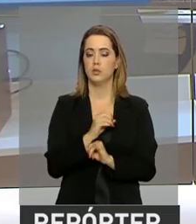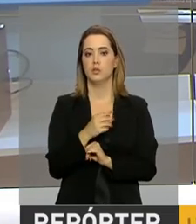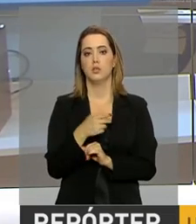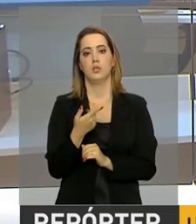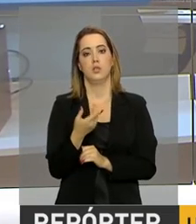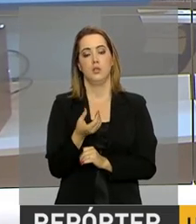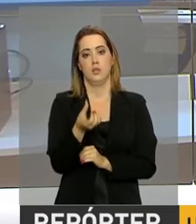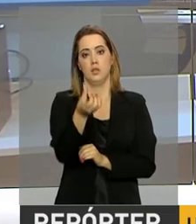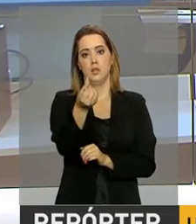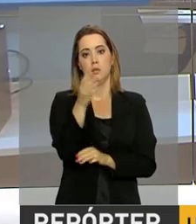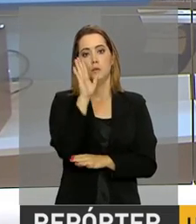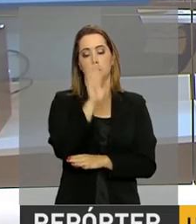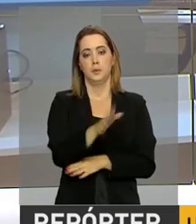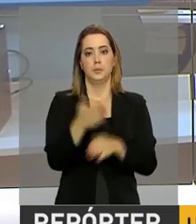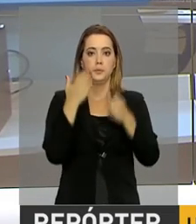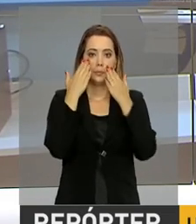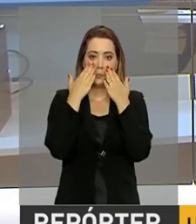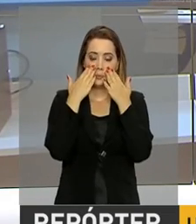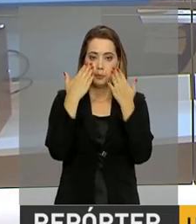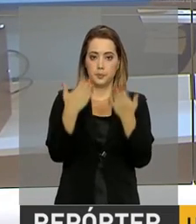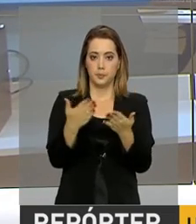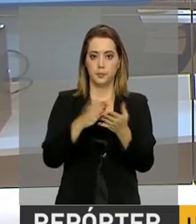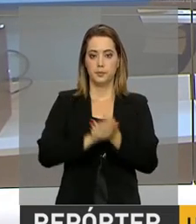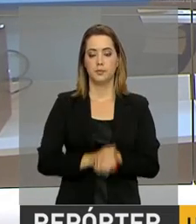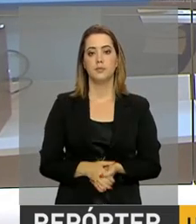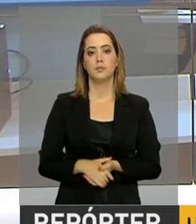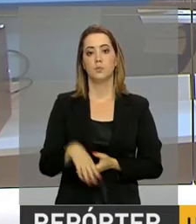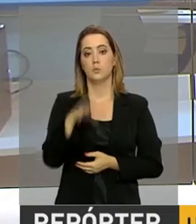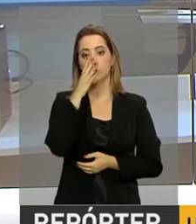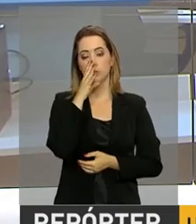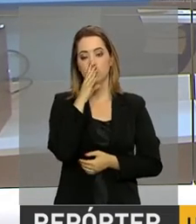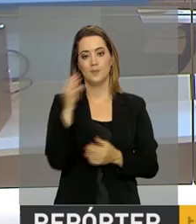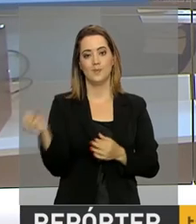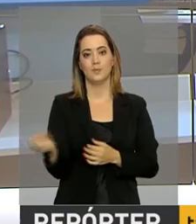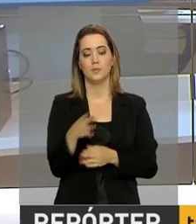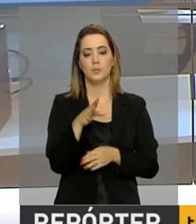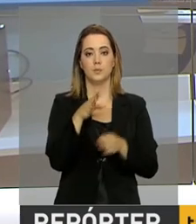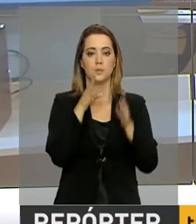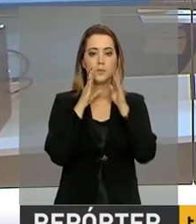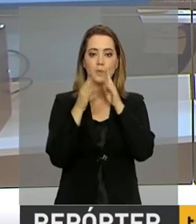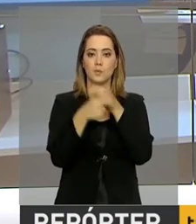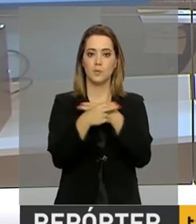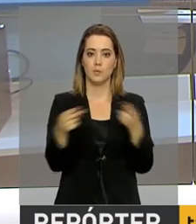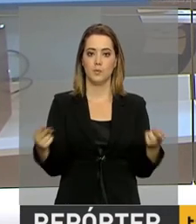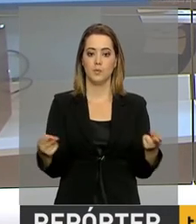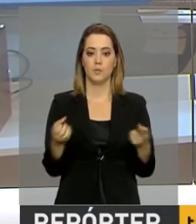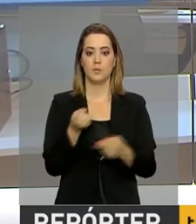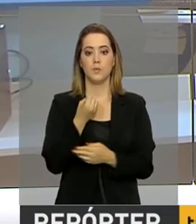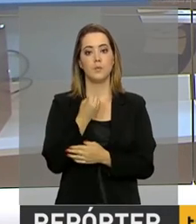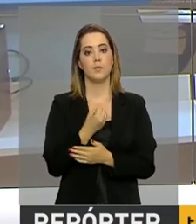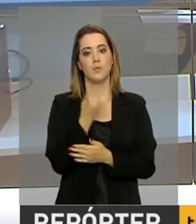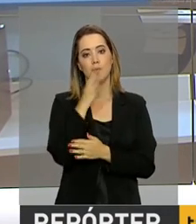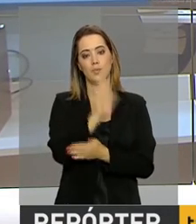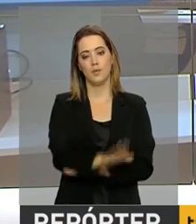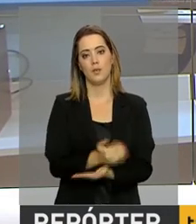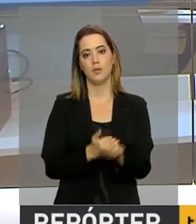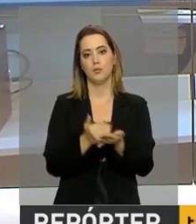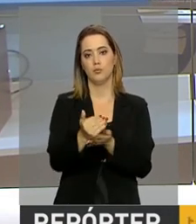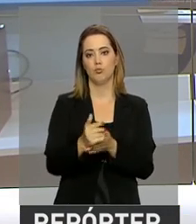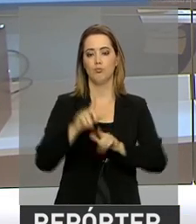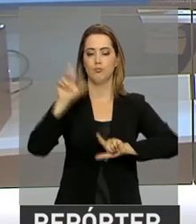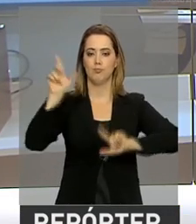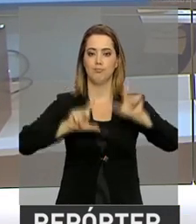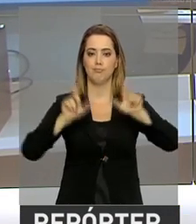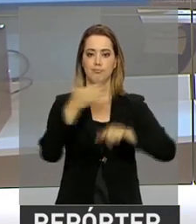informações ou às seis da tarde na próxima edição do repórter nbr acompanhe as novidades também pelas nossas redes sociais uma boa tarde pra você